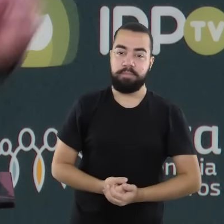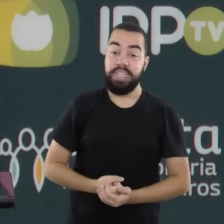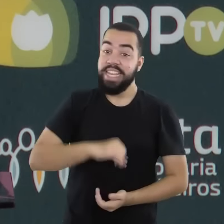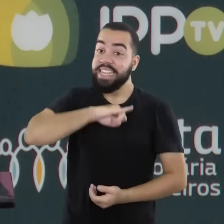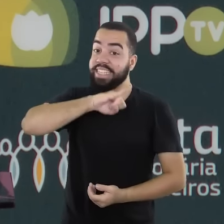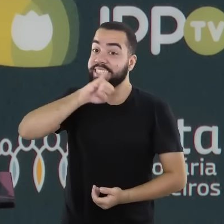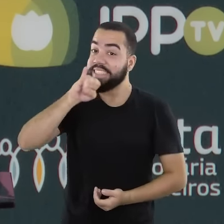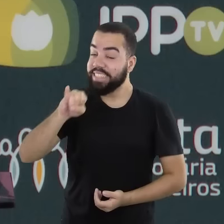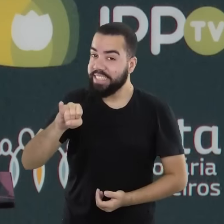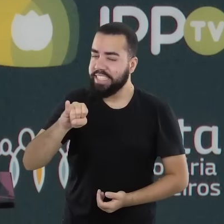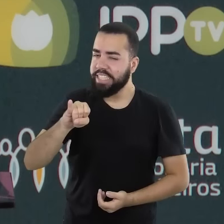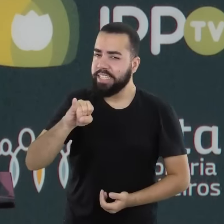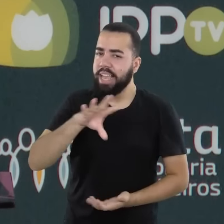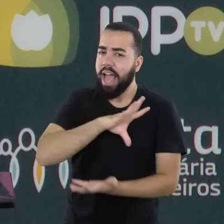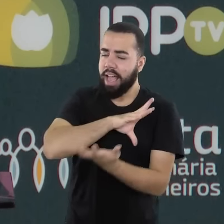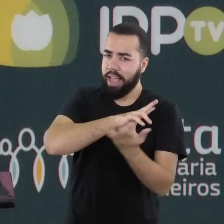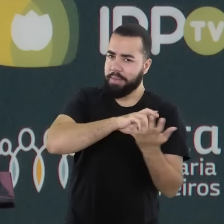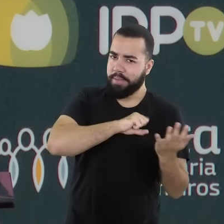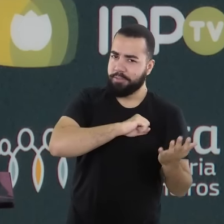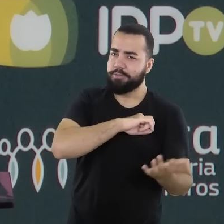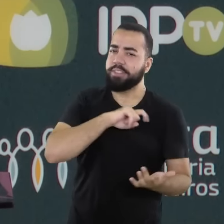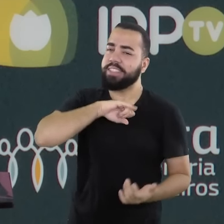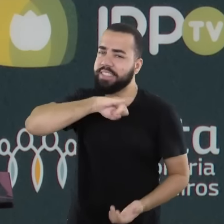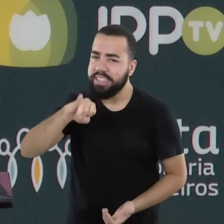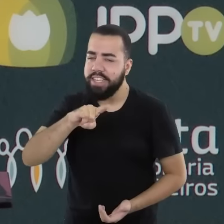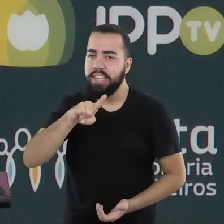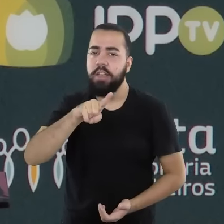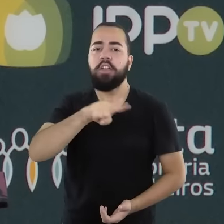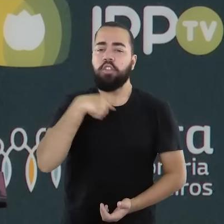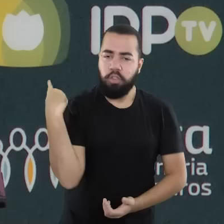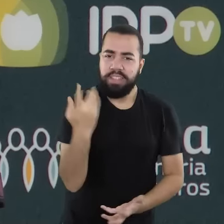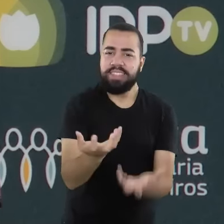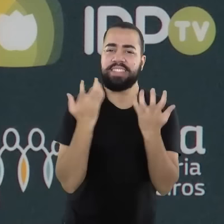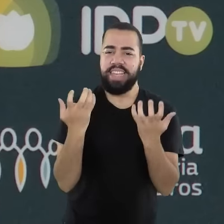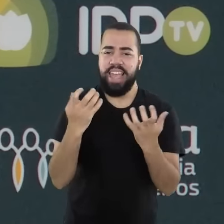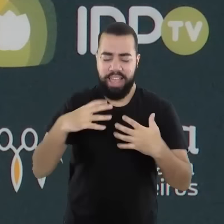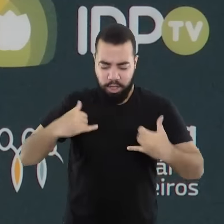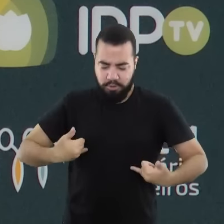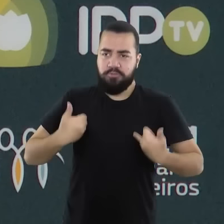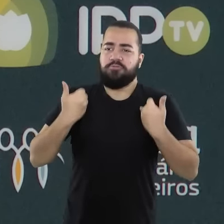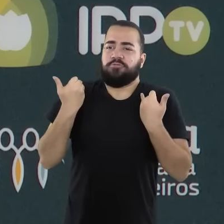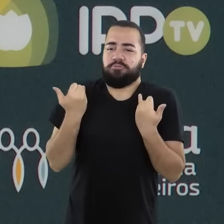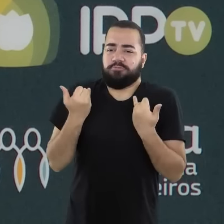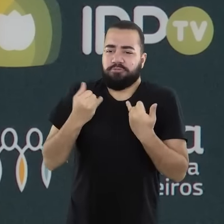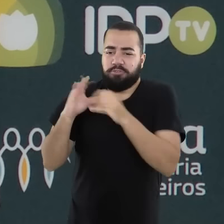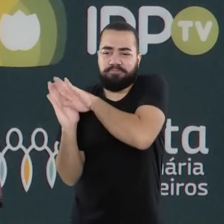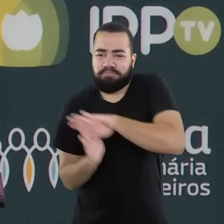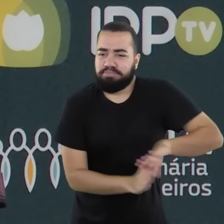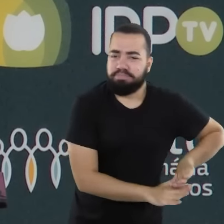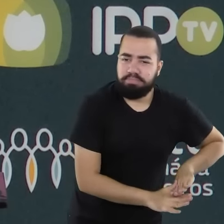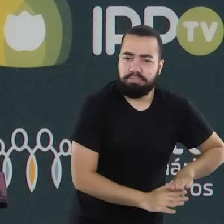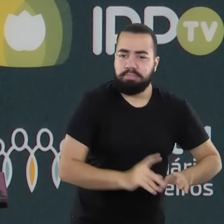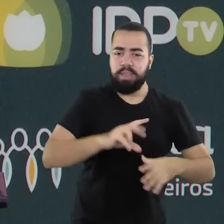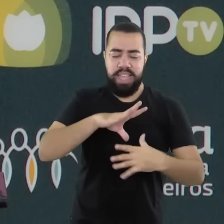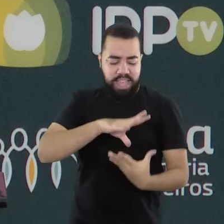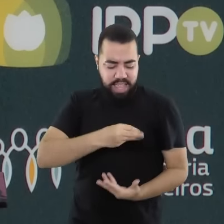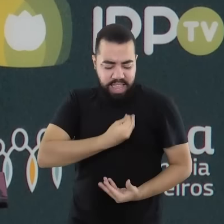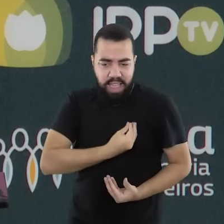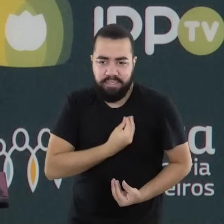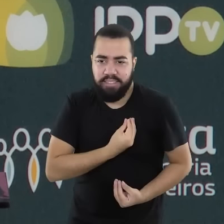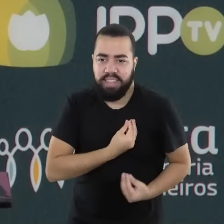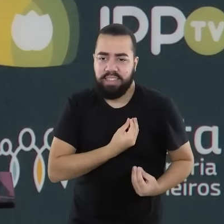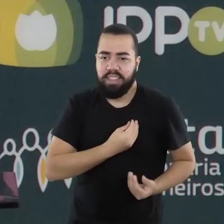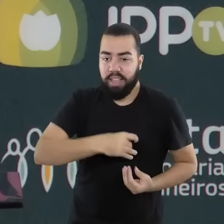Se nós queremos, meus amados irmãos, ser curados do orgulho espiritual, se nós queremos cura para a nossa vida espiritual,